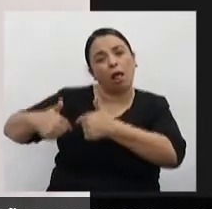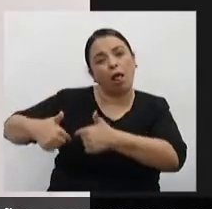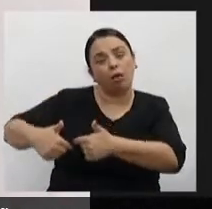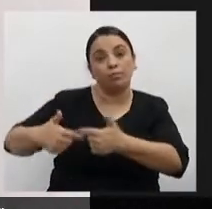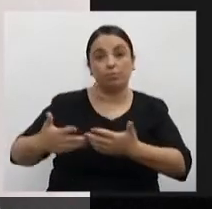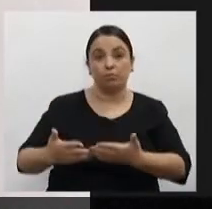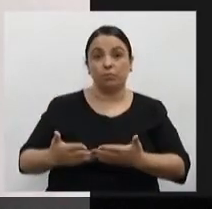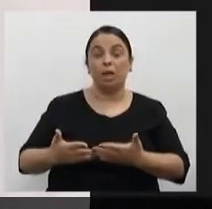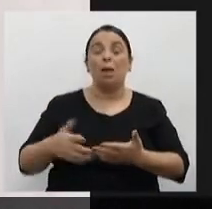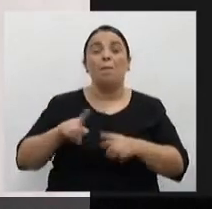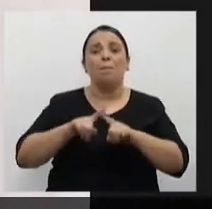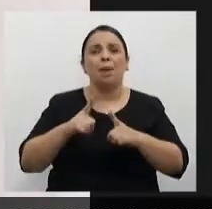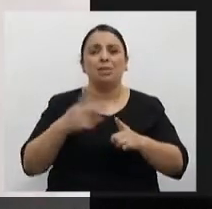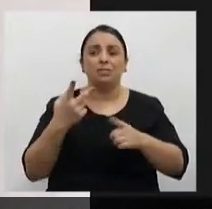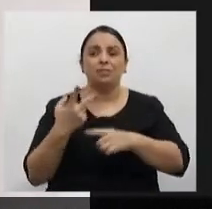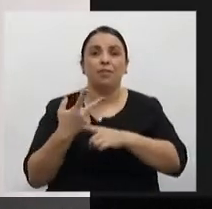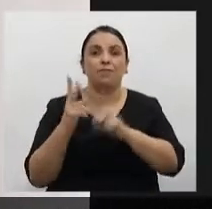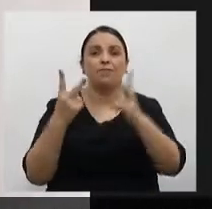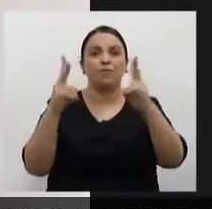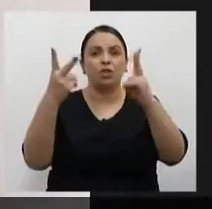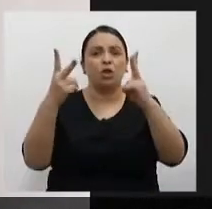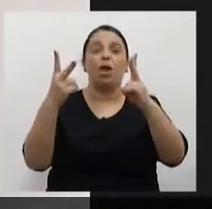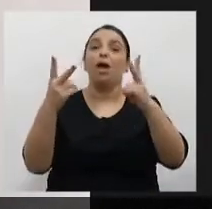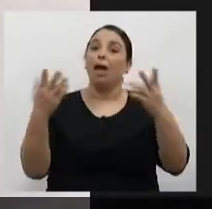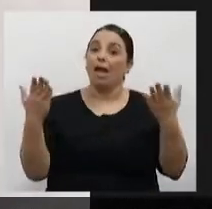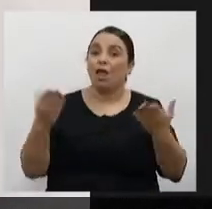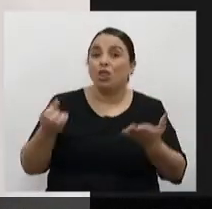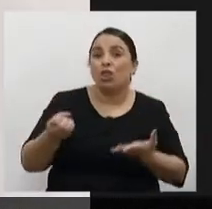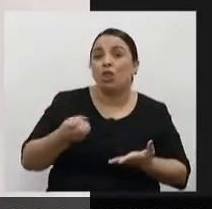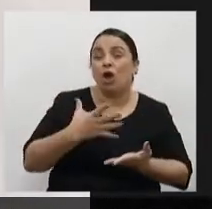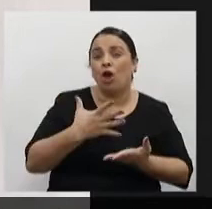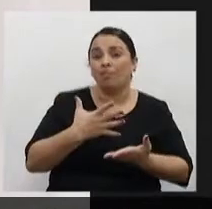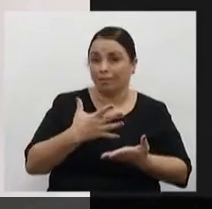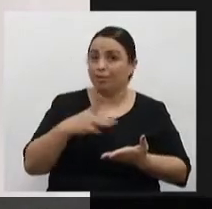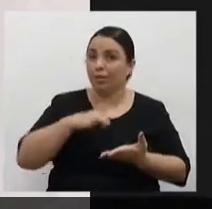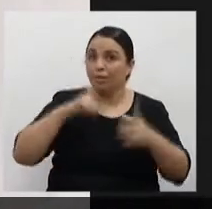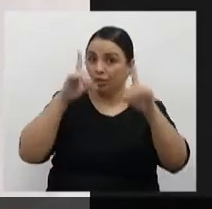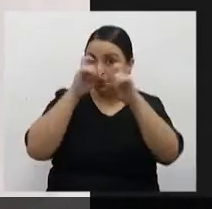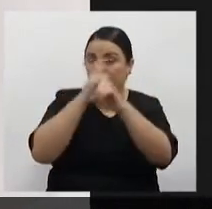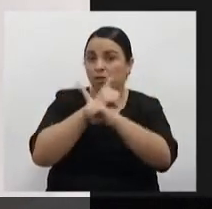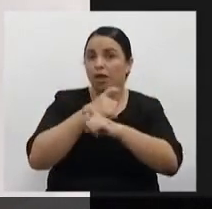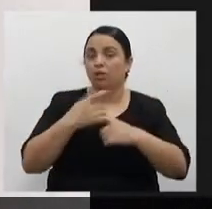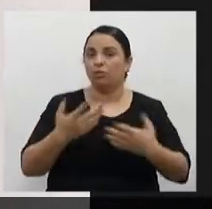são recentes e ainda com muita dificuldade. Então, eu gostaria de ressaltar que a Lei